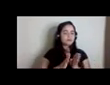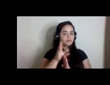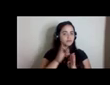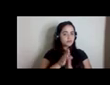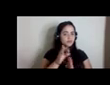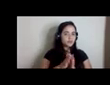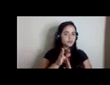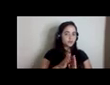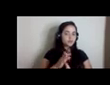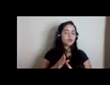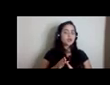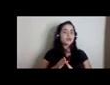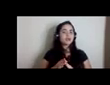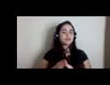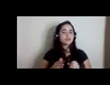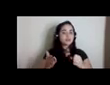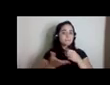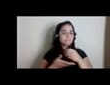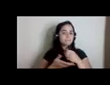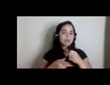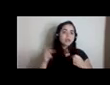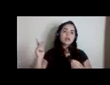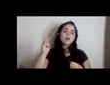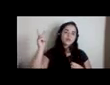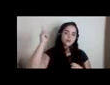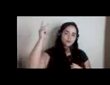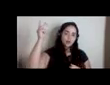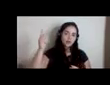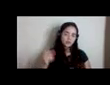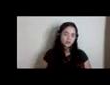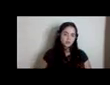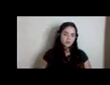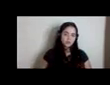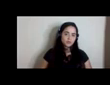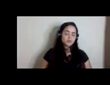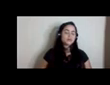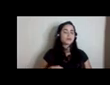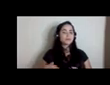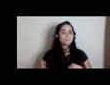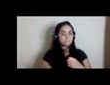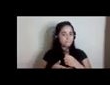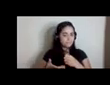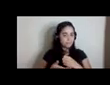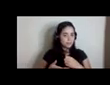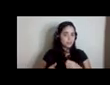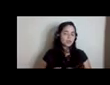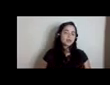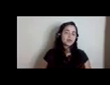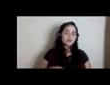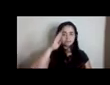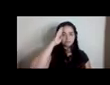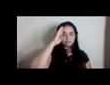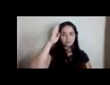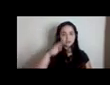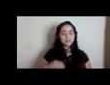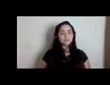sobre determinados valores, orientadas sobre determinados princípios. E quais